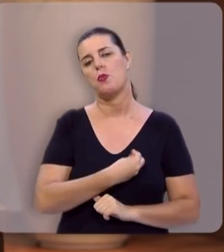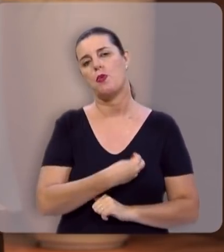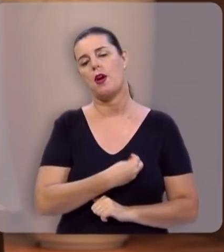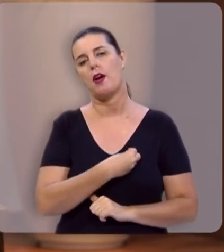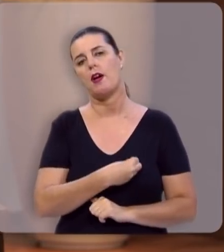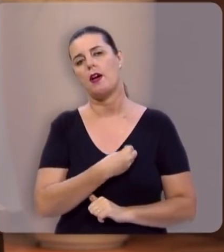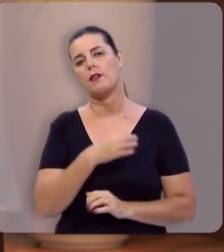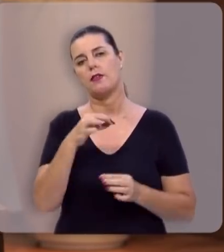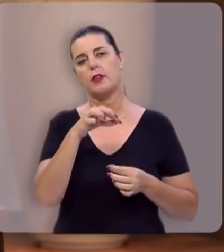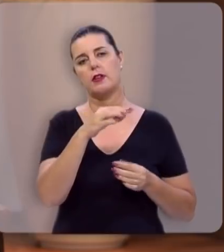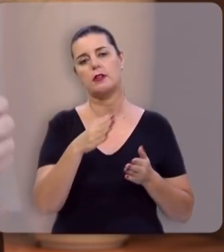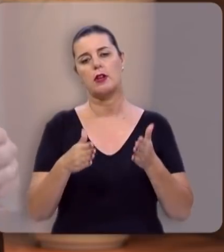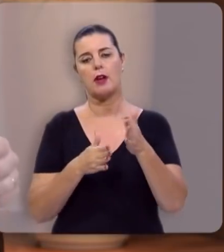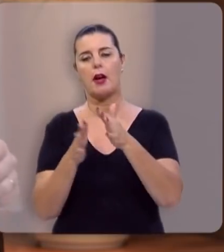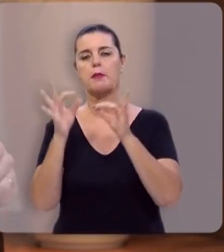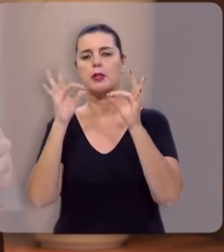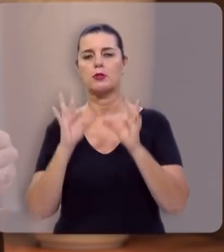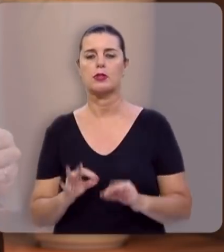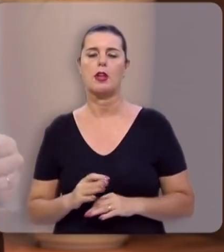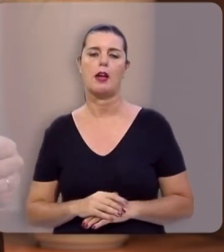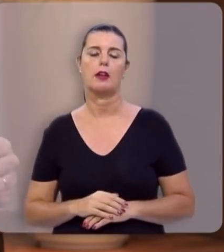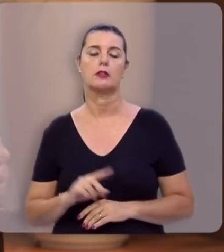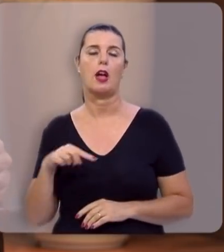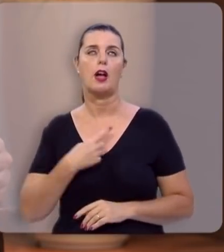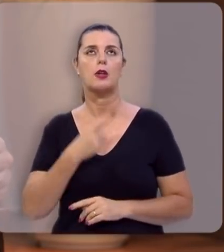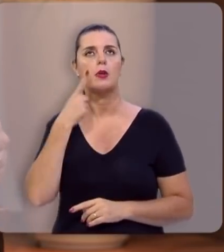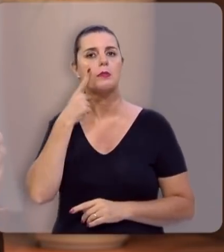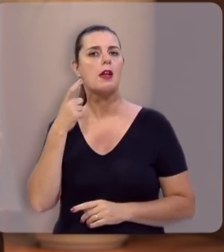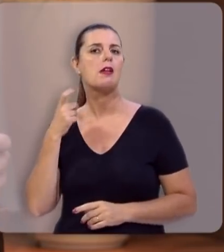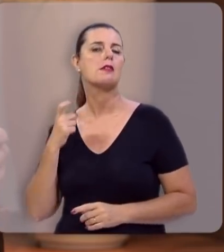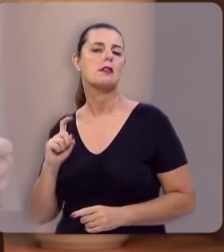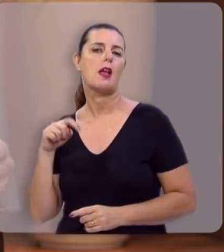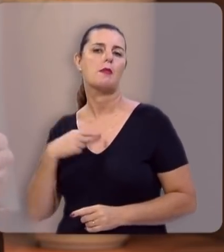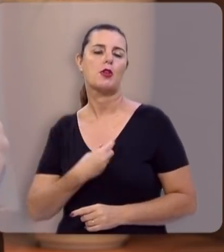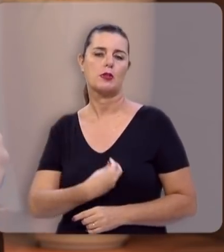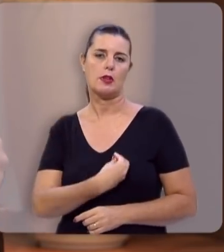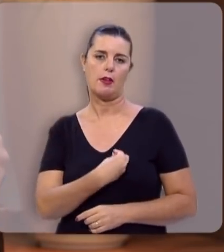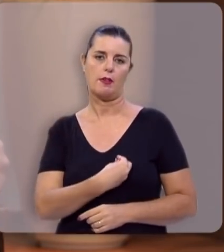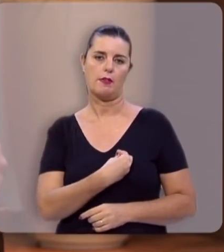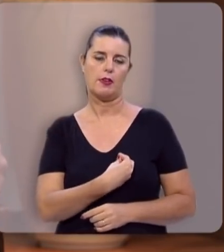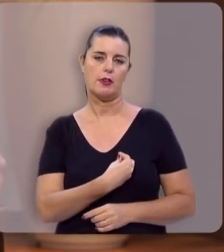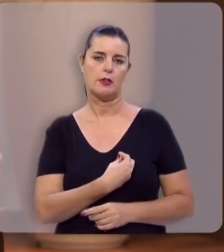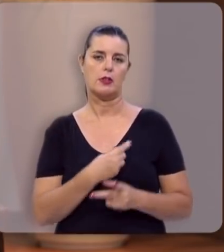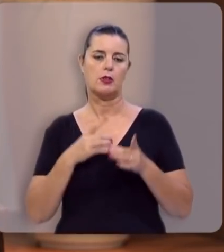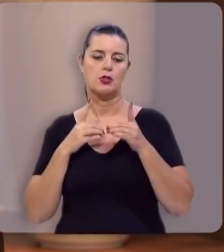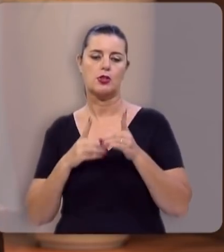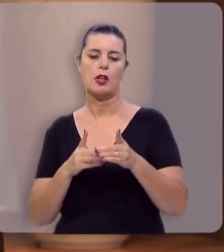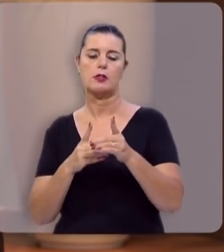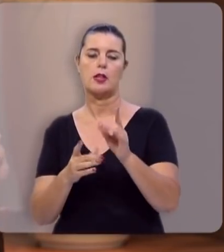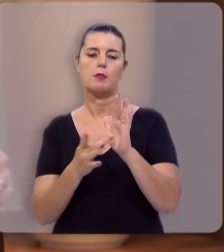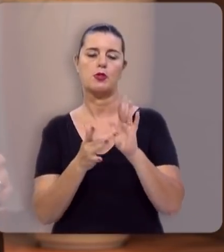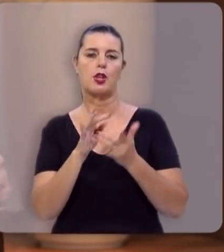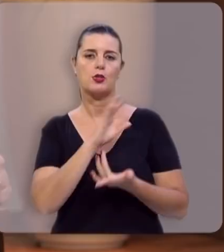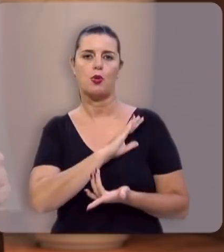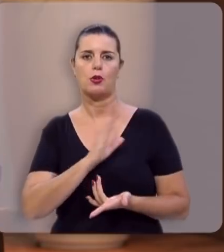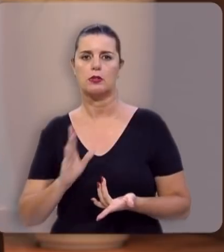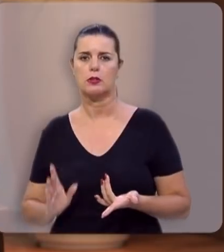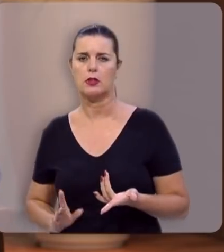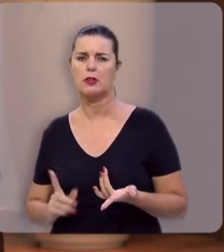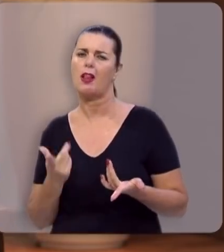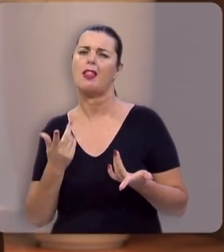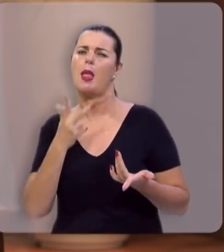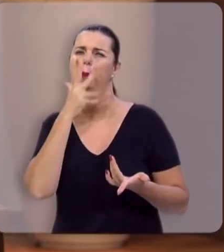transformar você nessa trajetória. E aí a gente começa a perceber a nossa vida como discípulos de